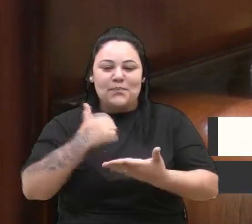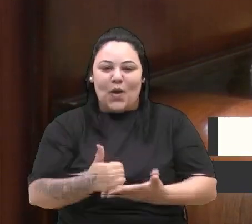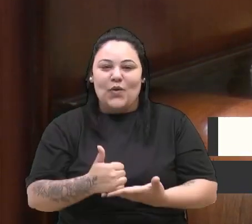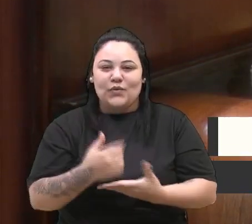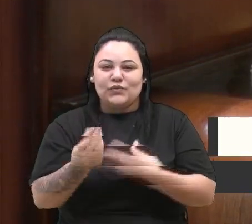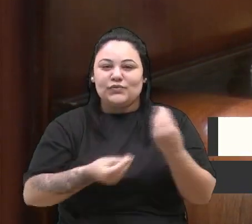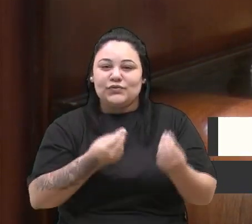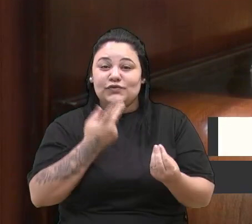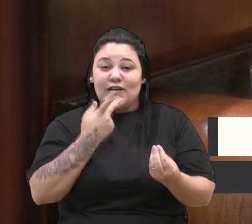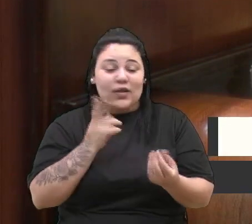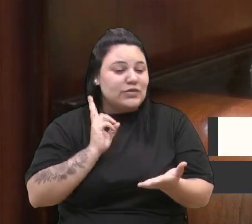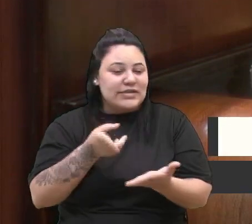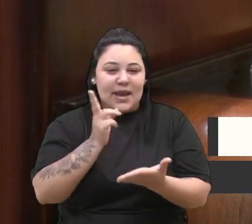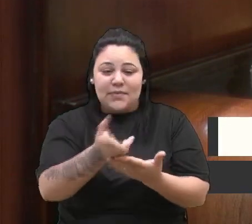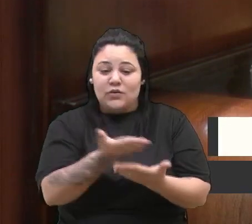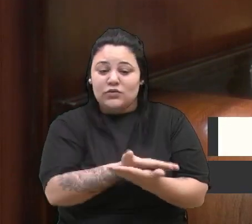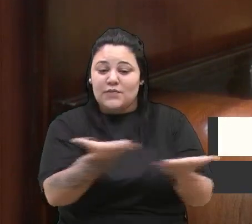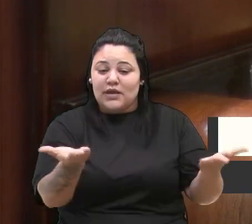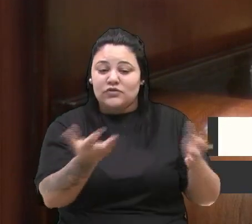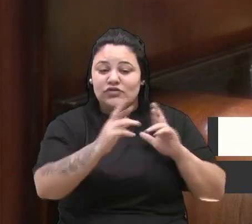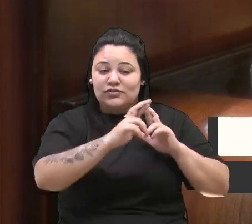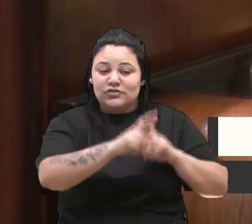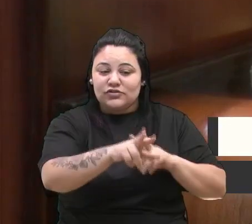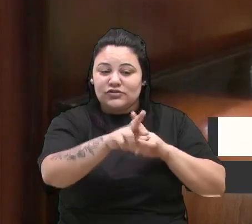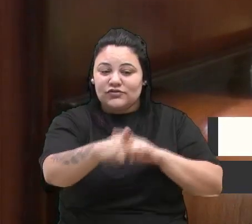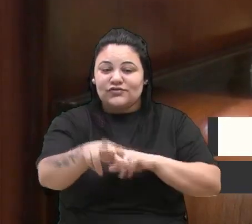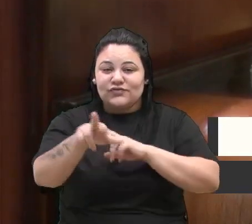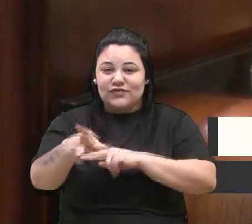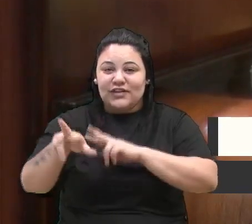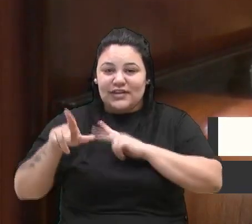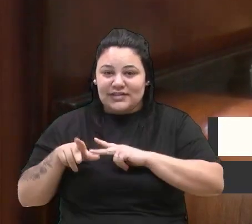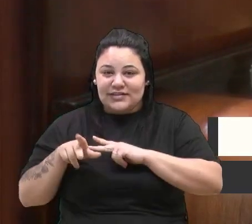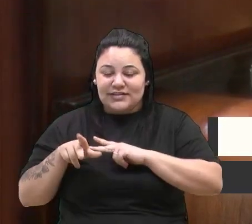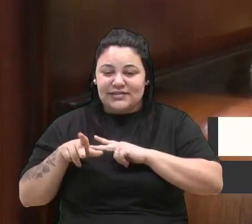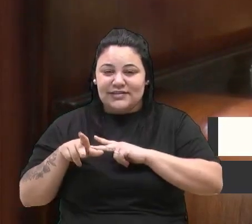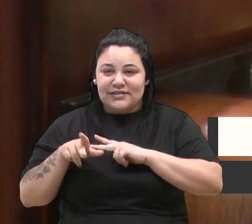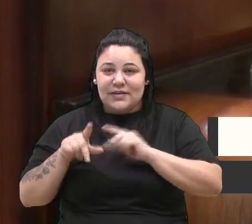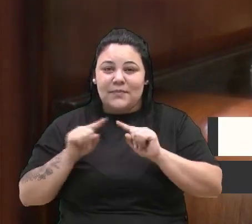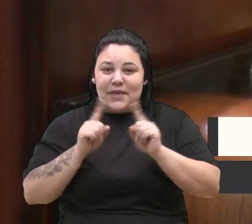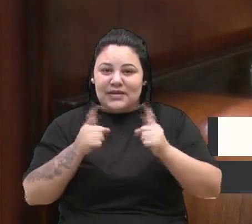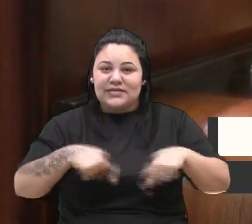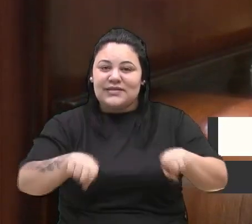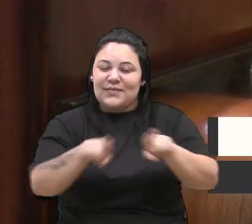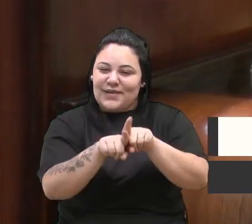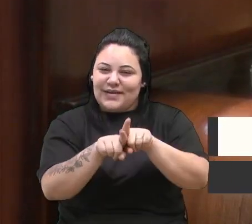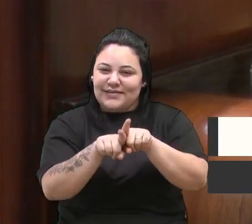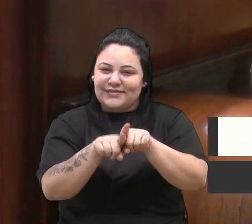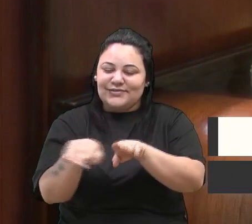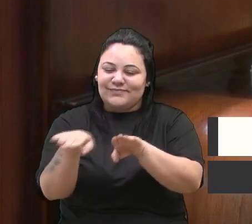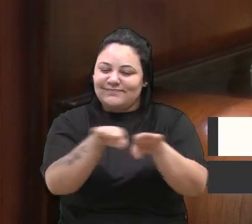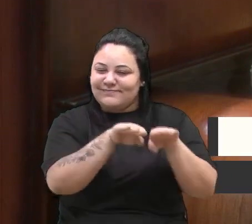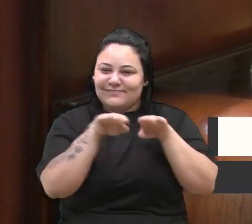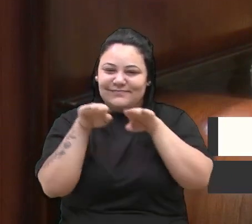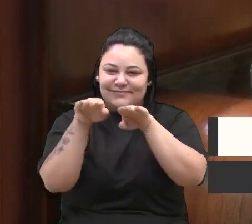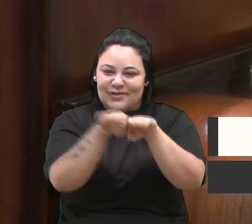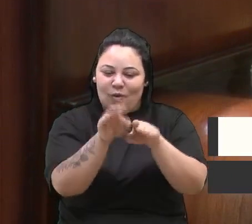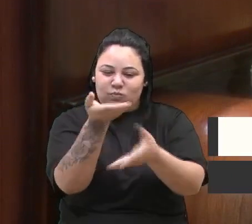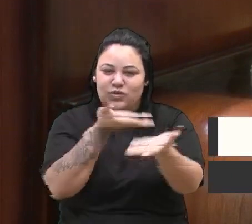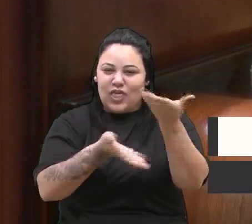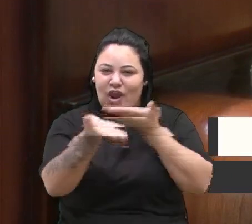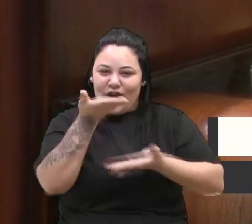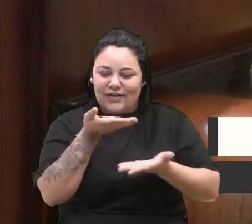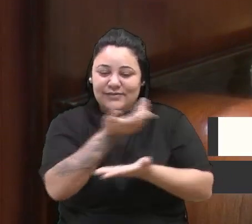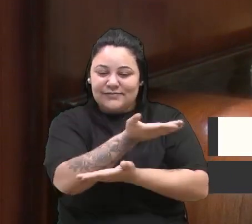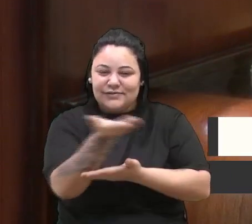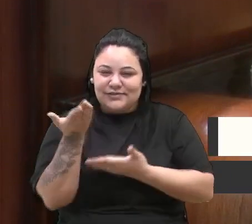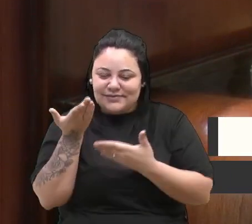é um espaço de diferenças, né, de divergências, mas também de convergências e de sinergia. E a gente fica muito feliz